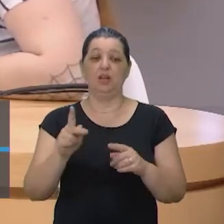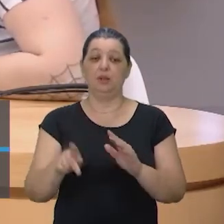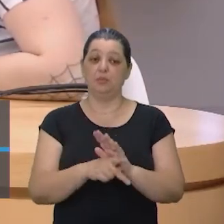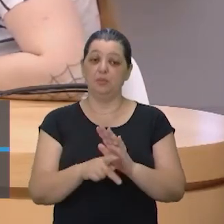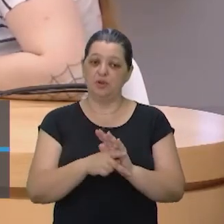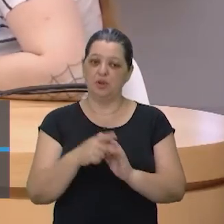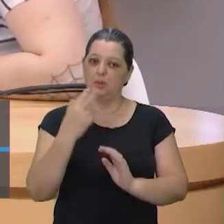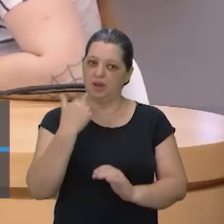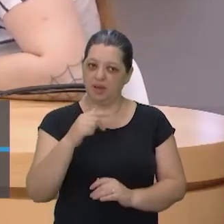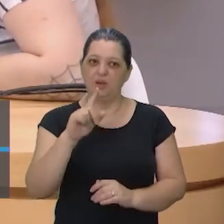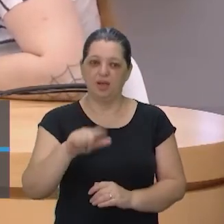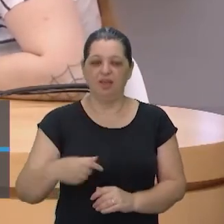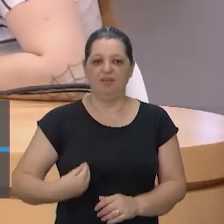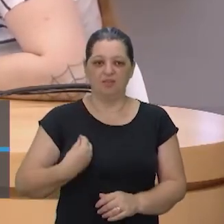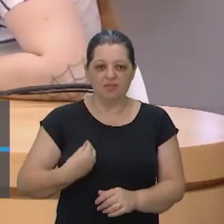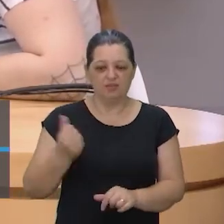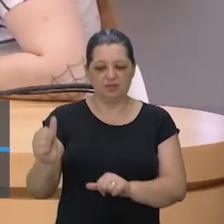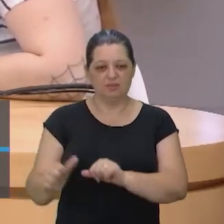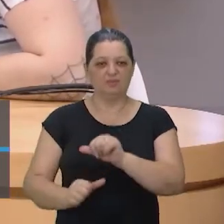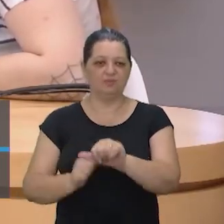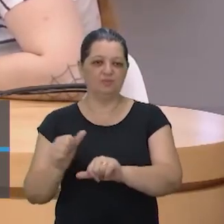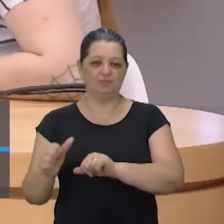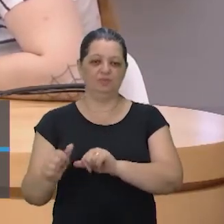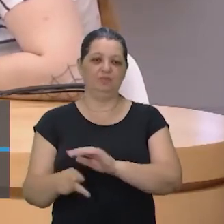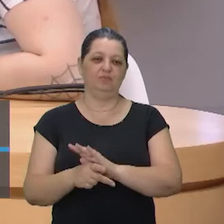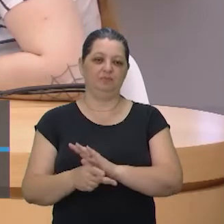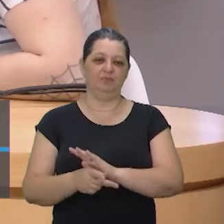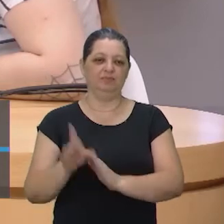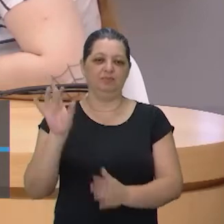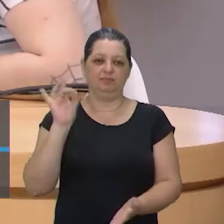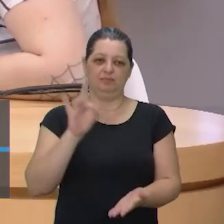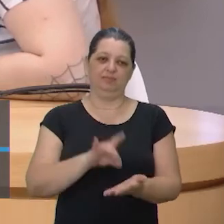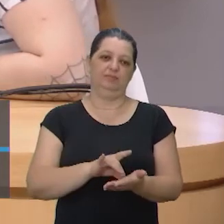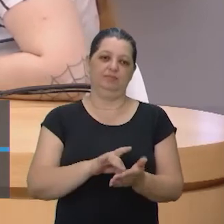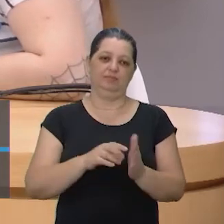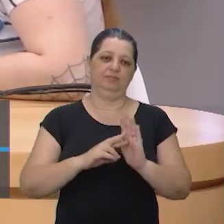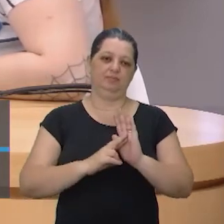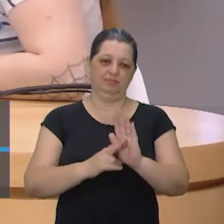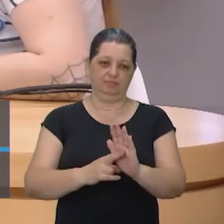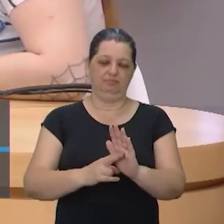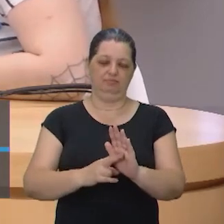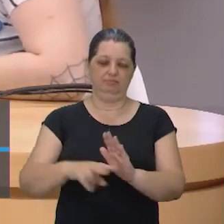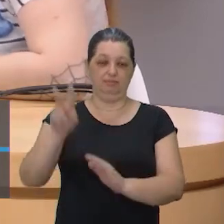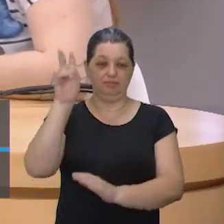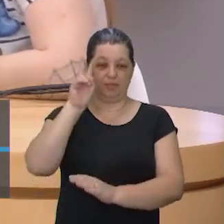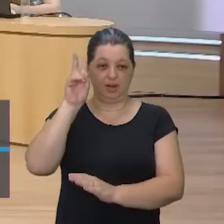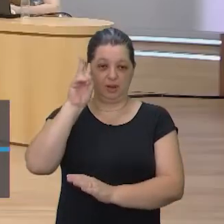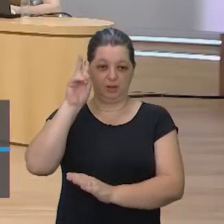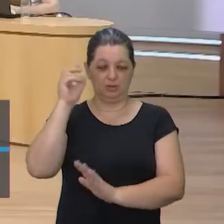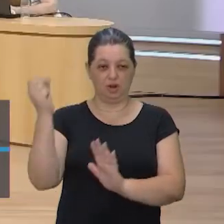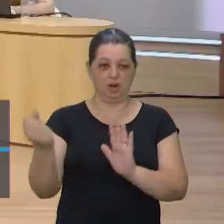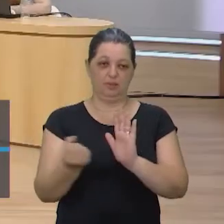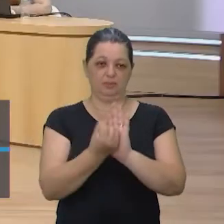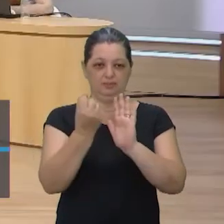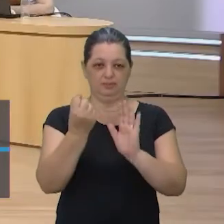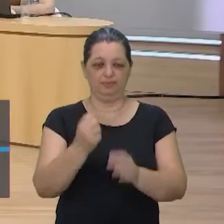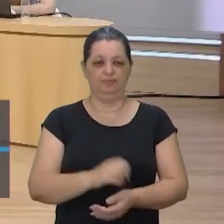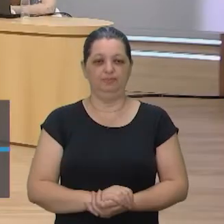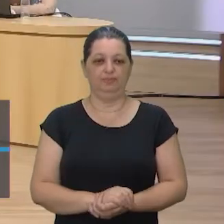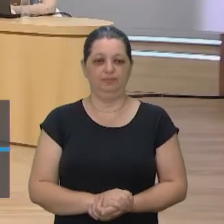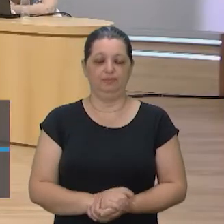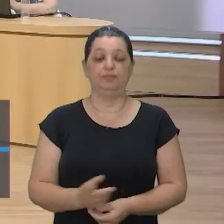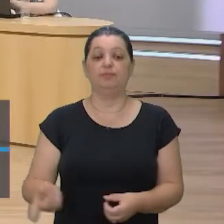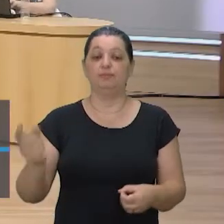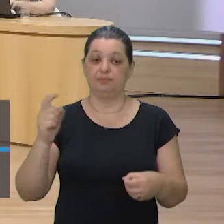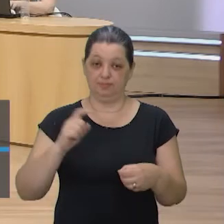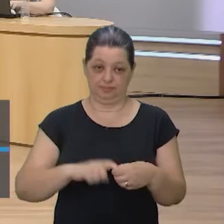organismo vivo e ela é uma representação concreta dos fenômenos históricos. Exato. Vamos voltar aqui.